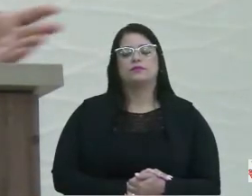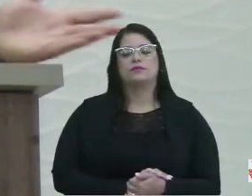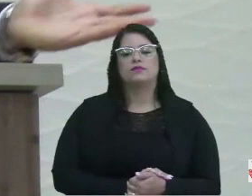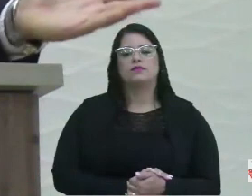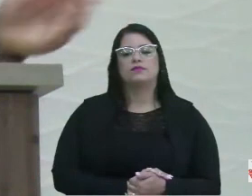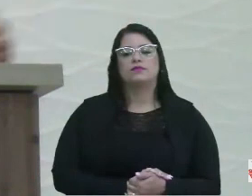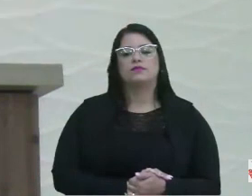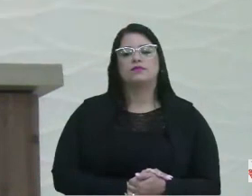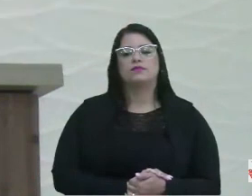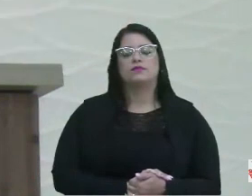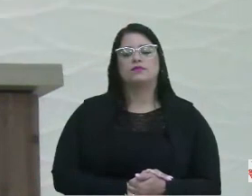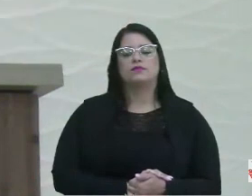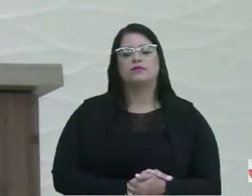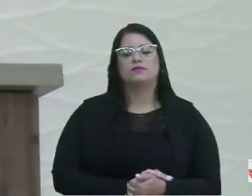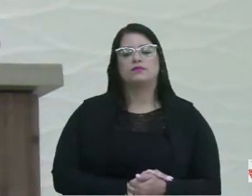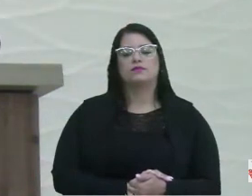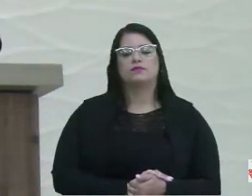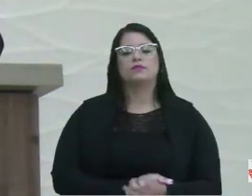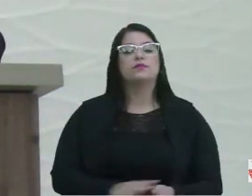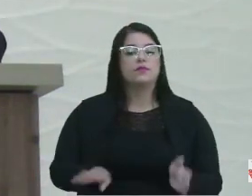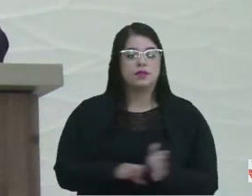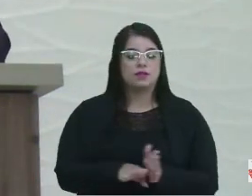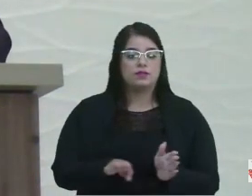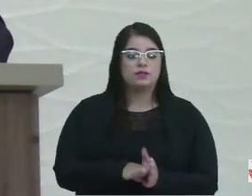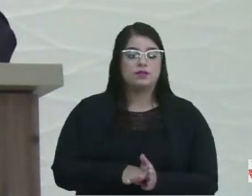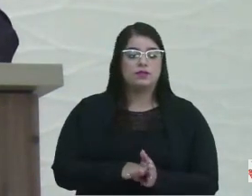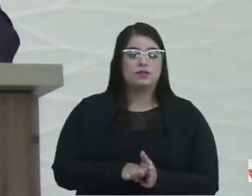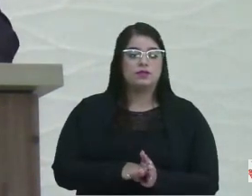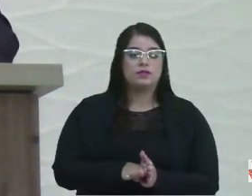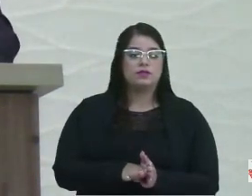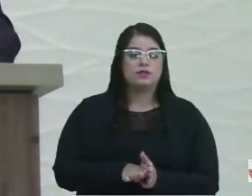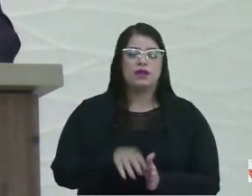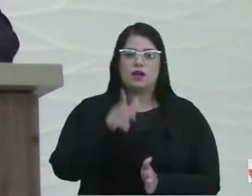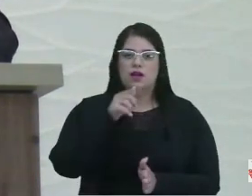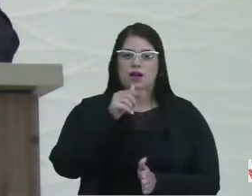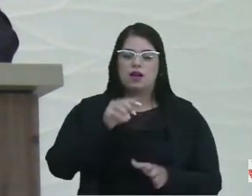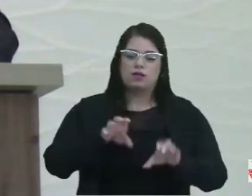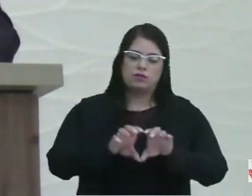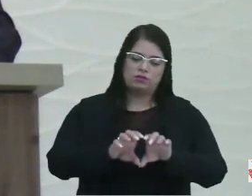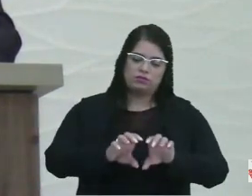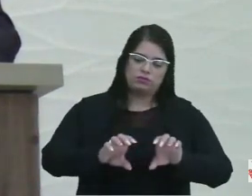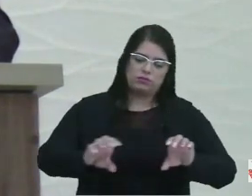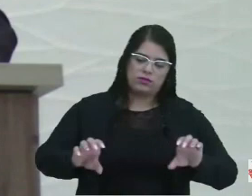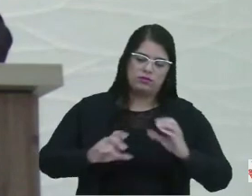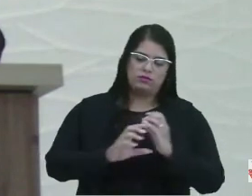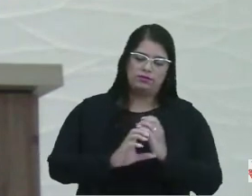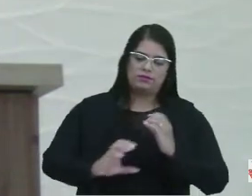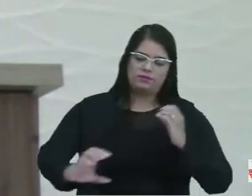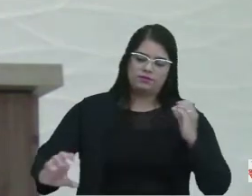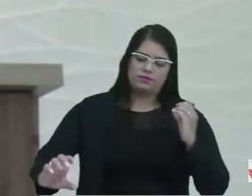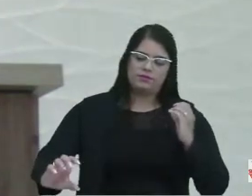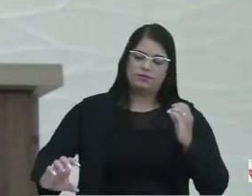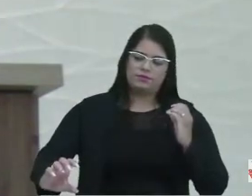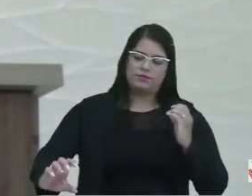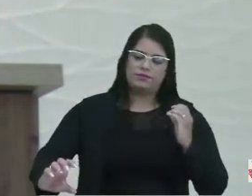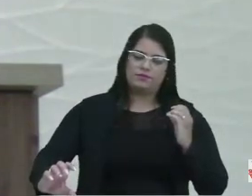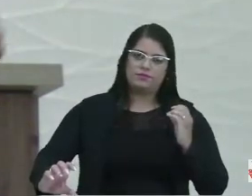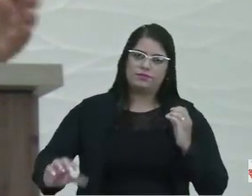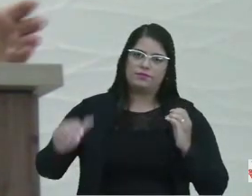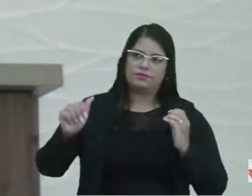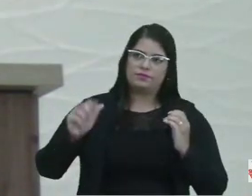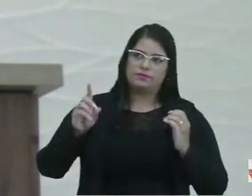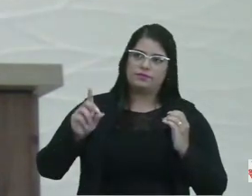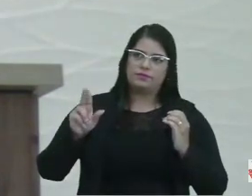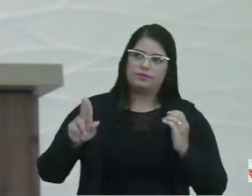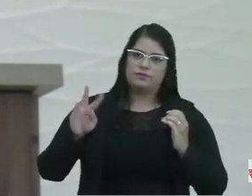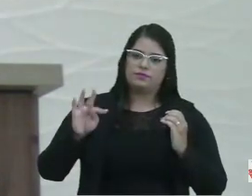quando chegar aqui a transformação da rede do adutor do Agreste. Só